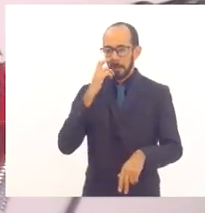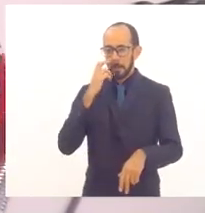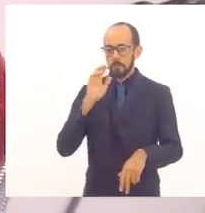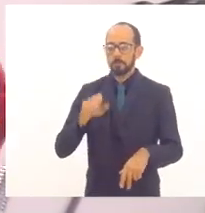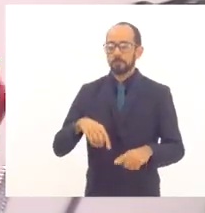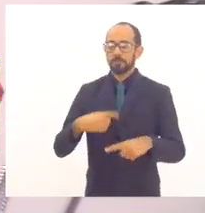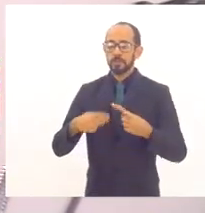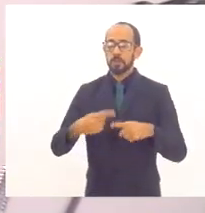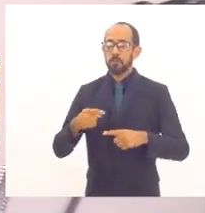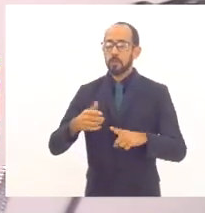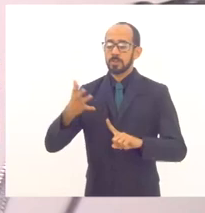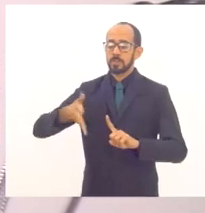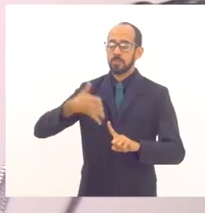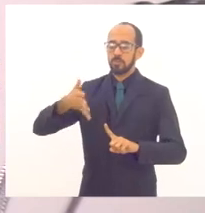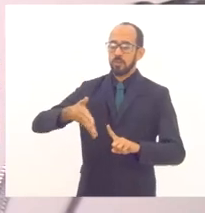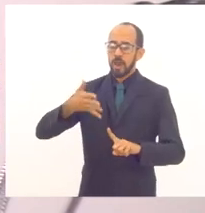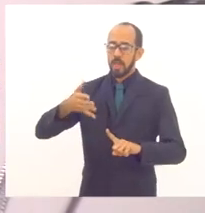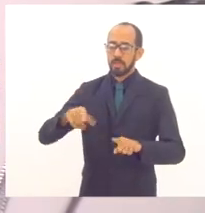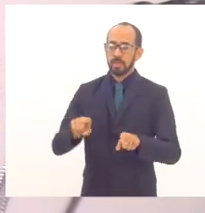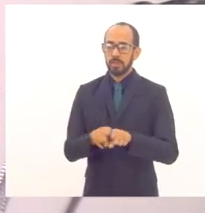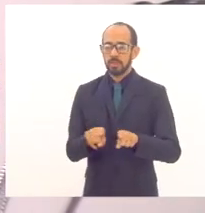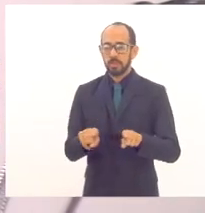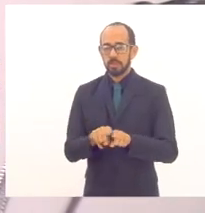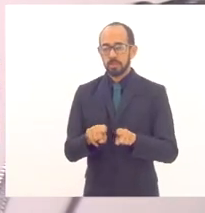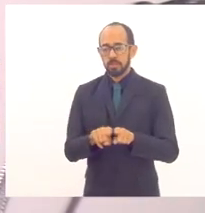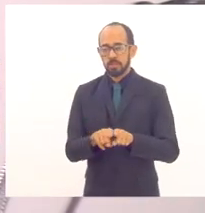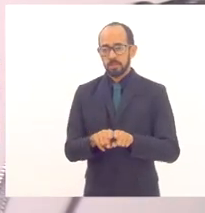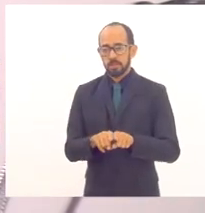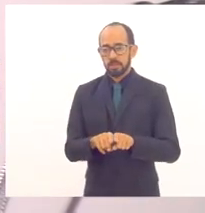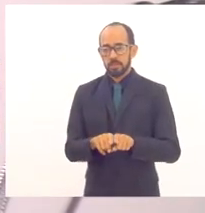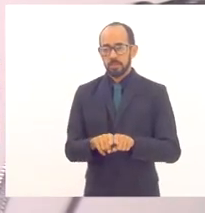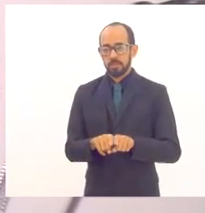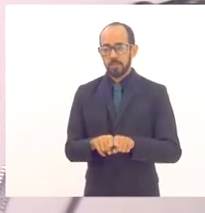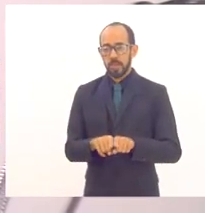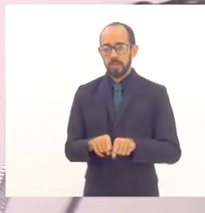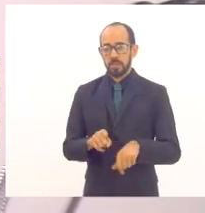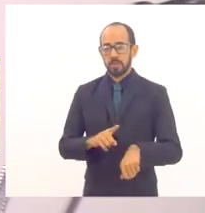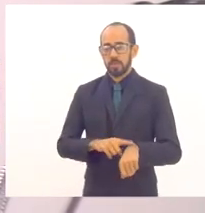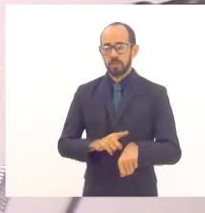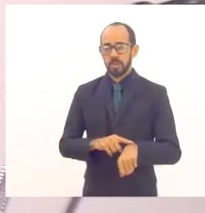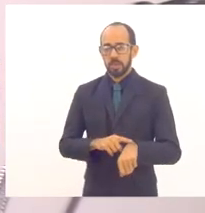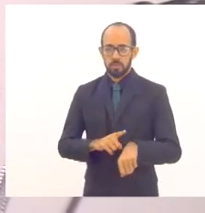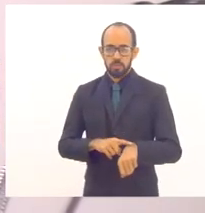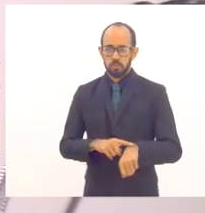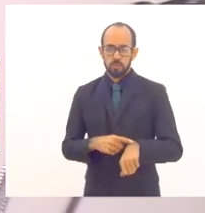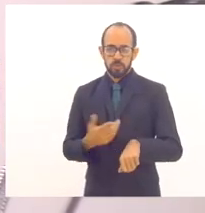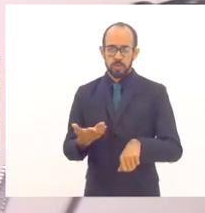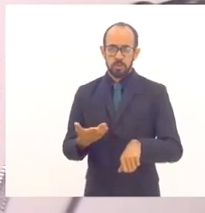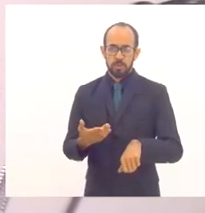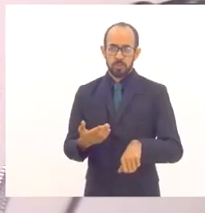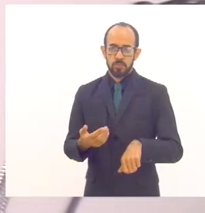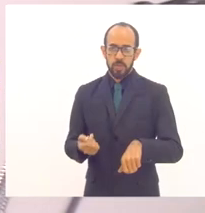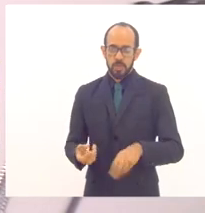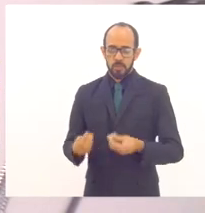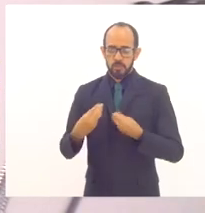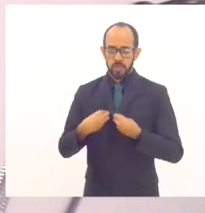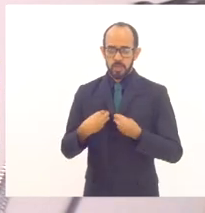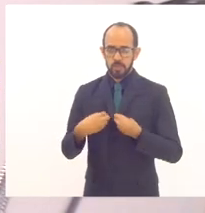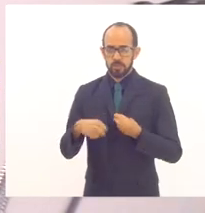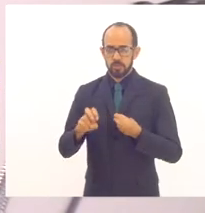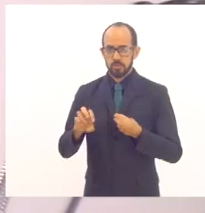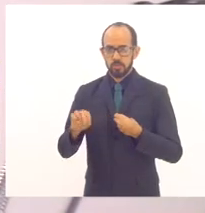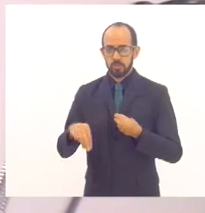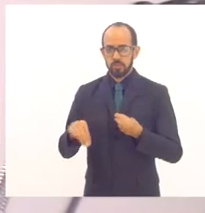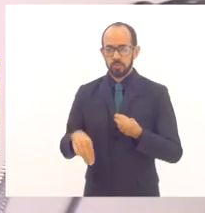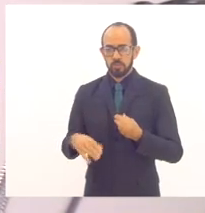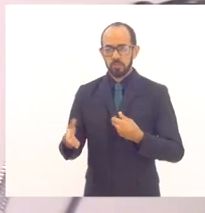Isto posto, eu também estou com a Arerê, que eu sou contra o tempo aí, que foi agora nos dado exíguo,